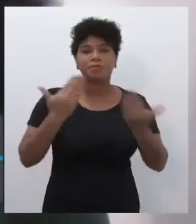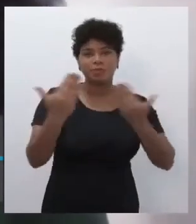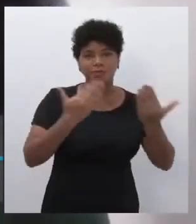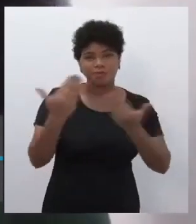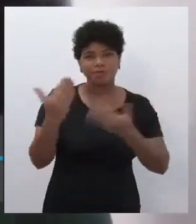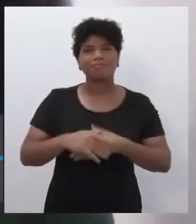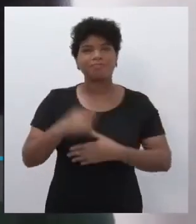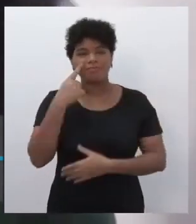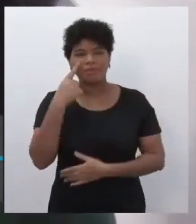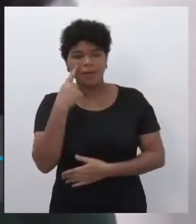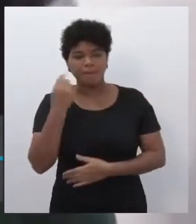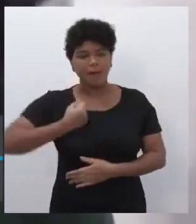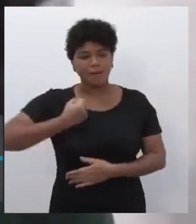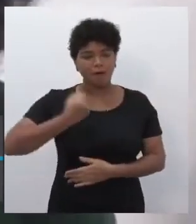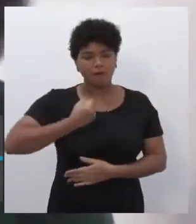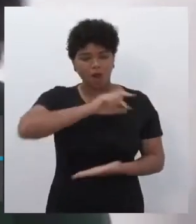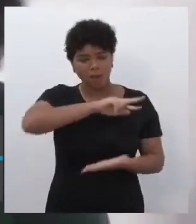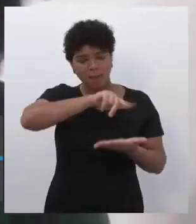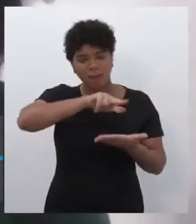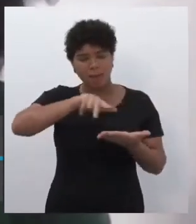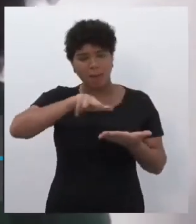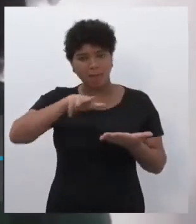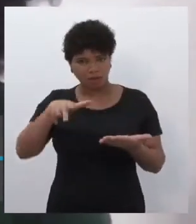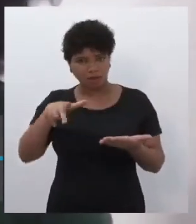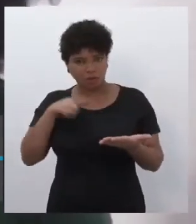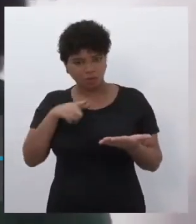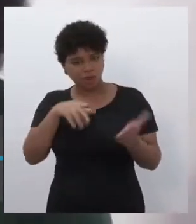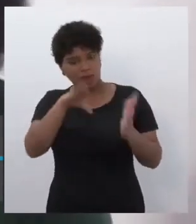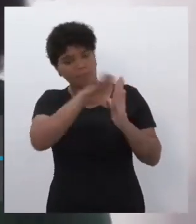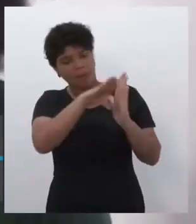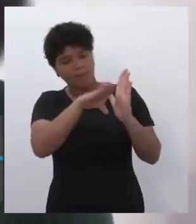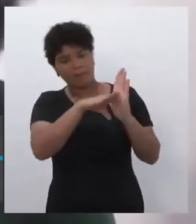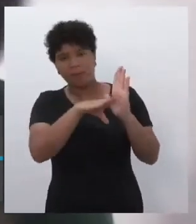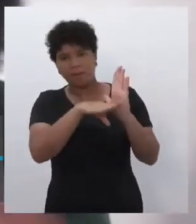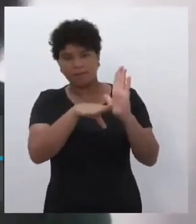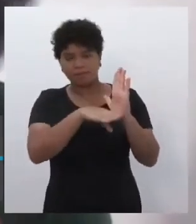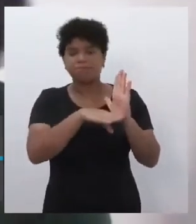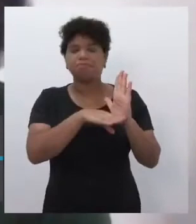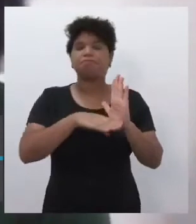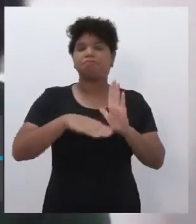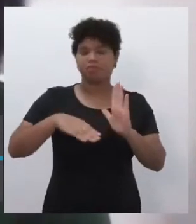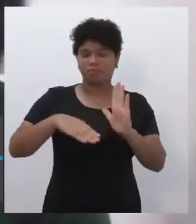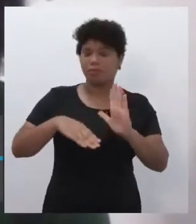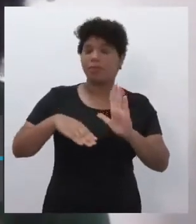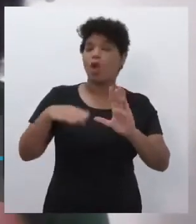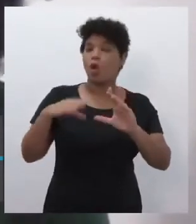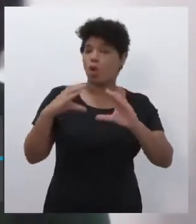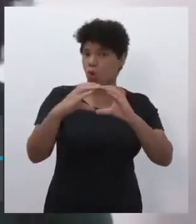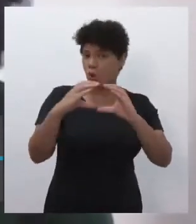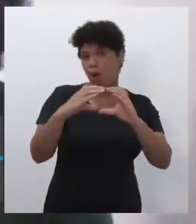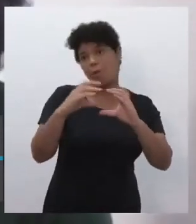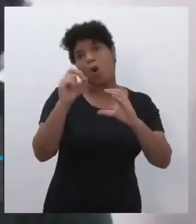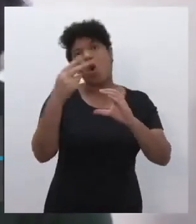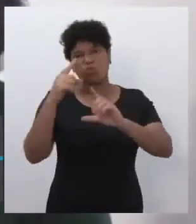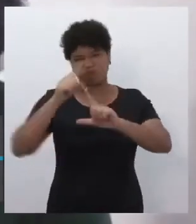valores pequenos que eles têm no gráfico, né? Que está sendo apresentado no gráfico, e posteriormente,